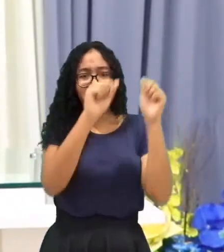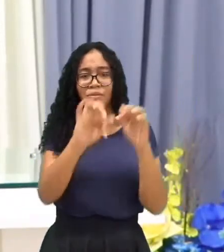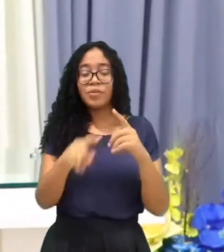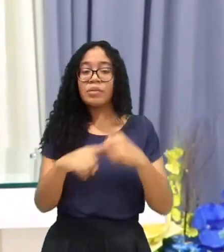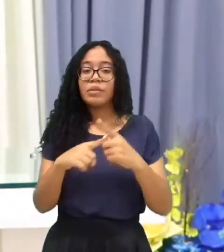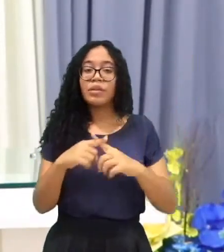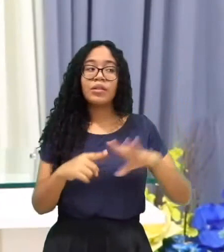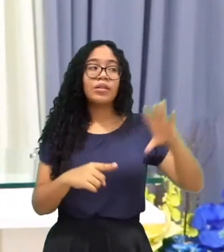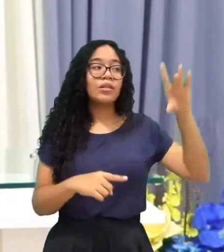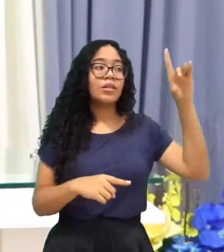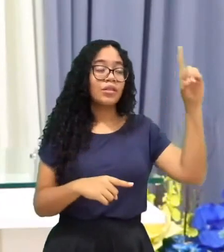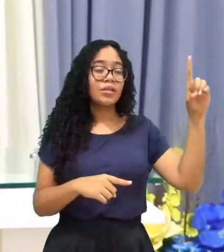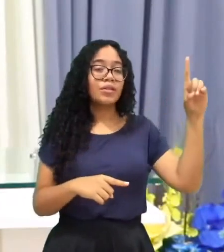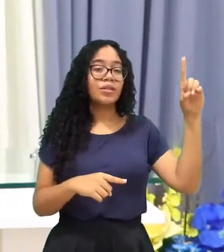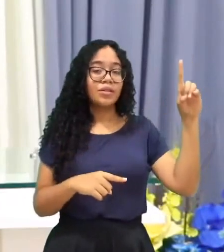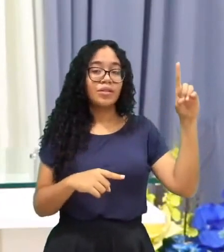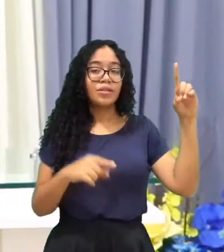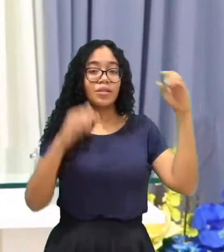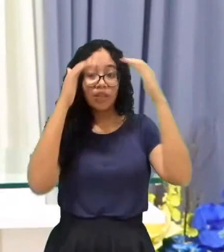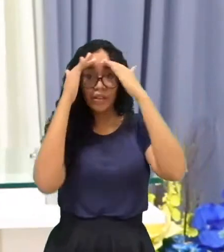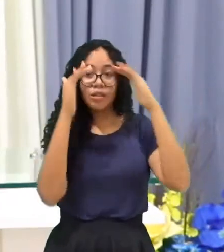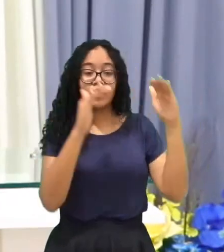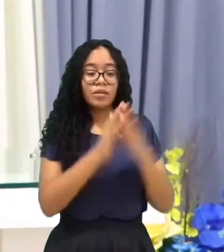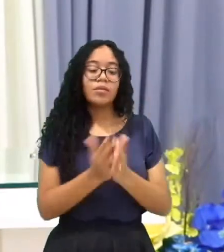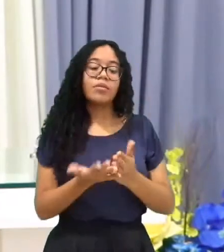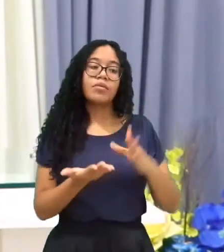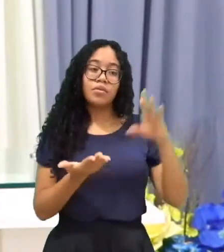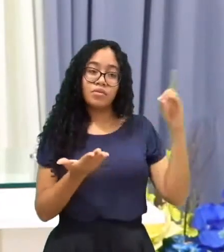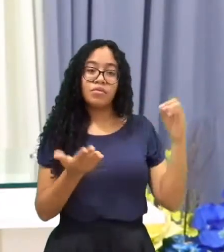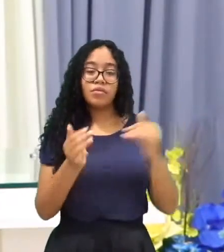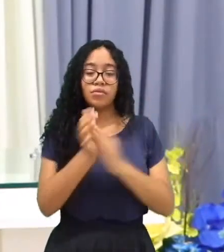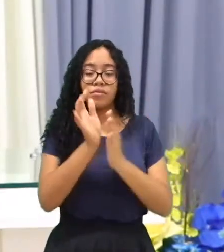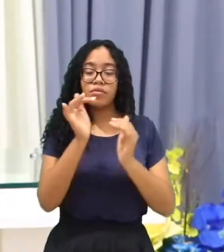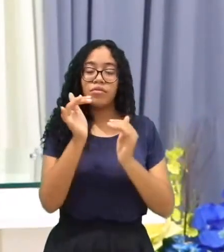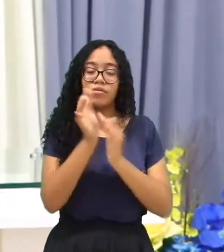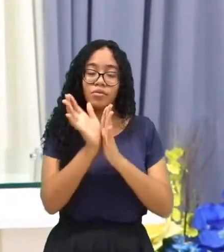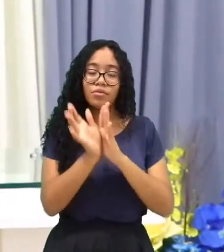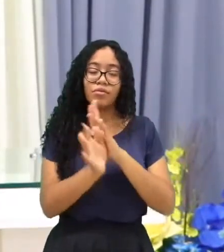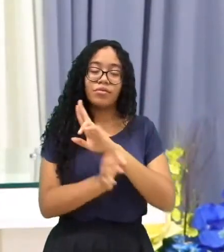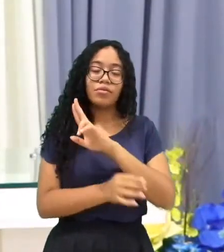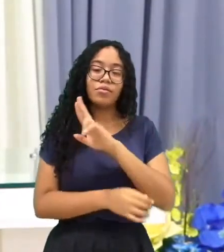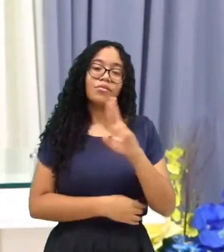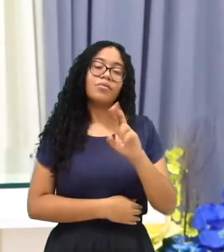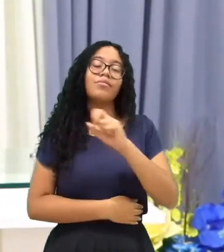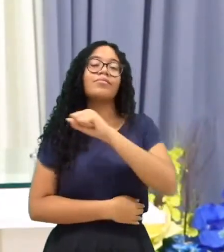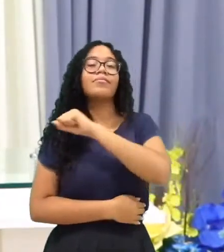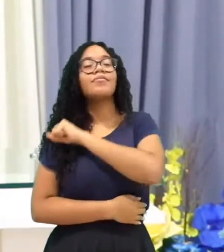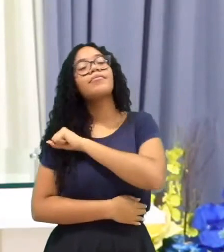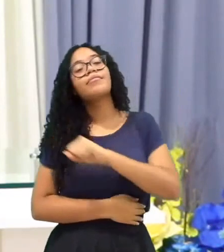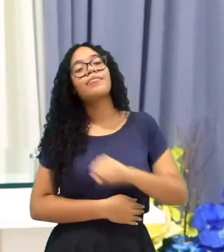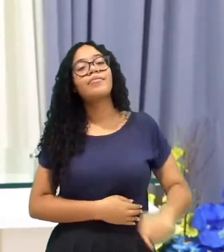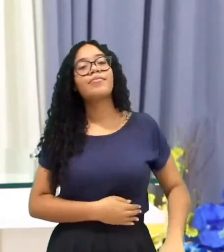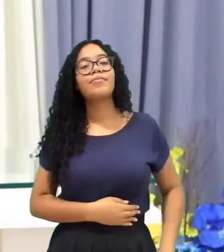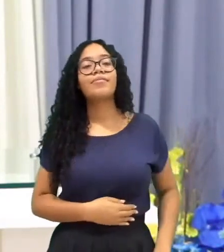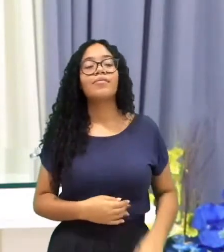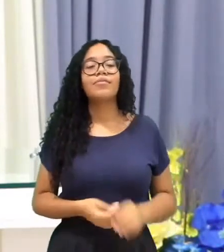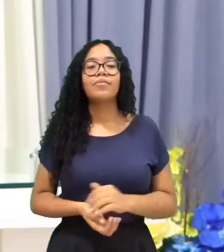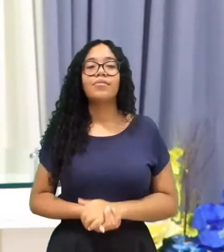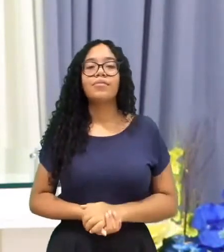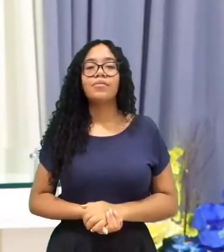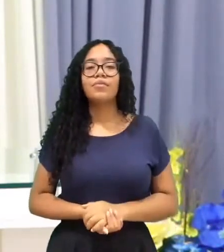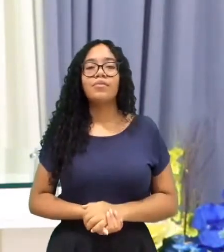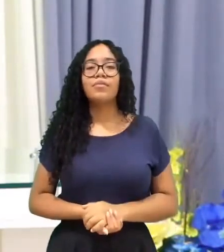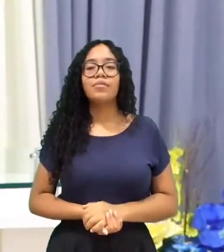a sua palavra, a sua promessa. Louvado seja o nome do Senhor. E não era o jeitinho